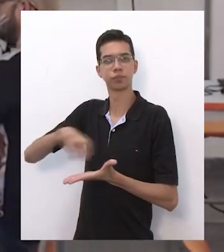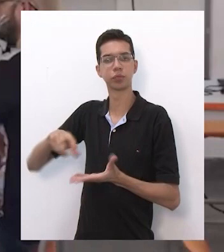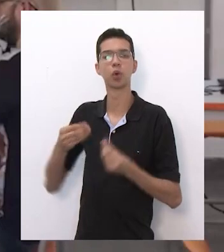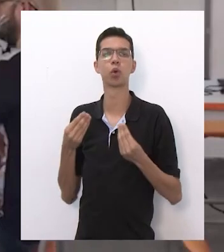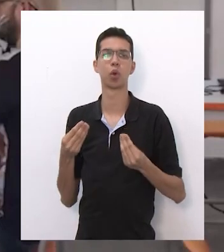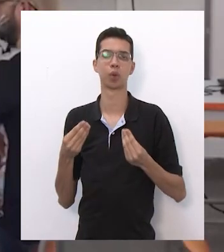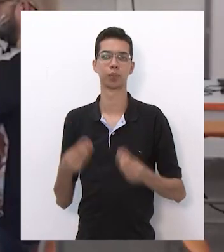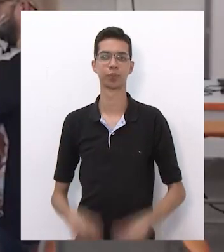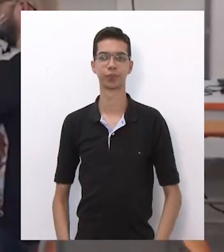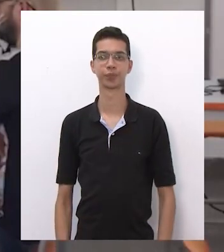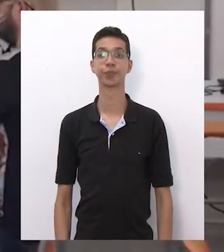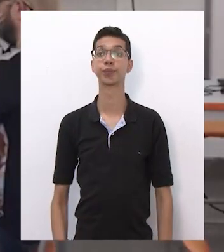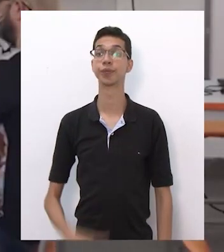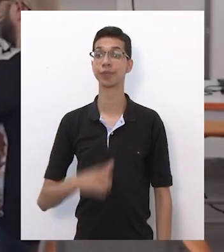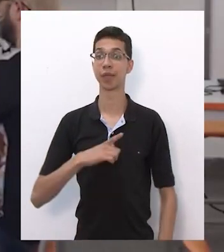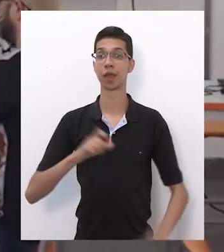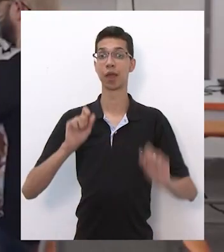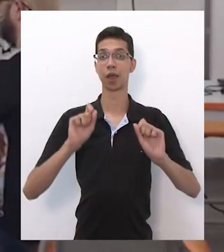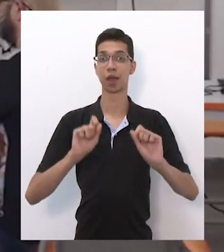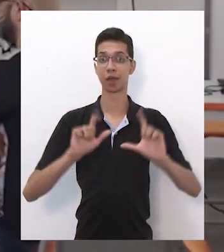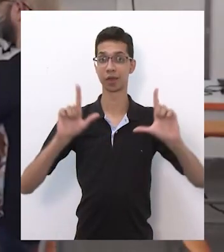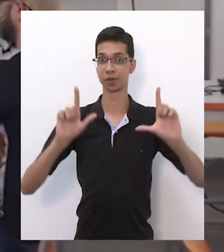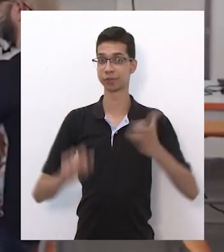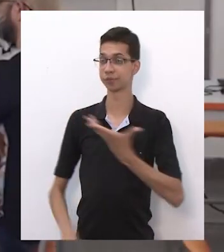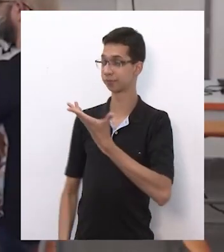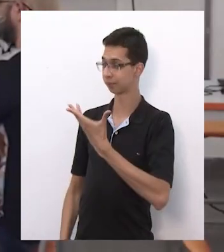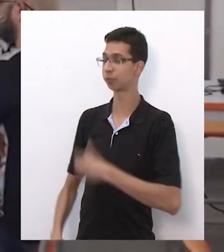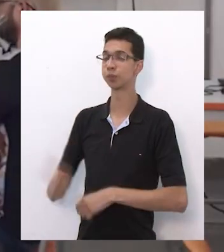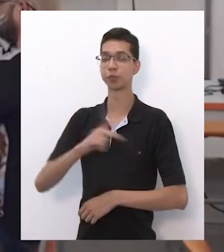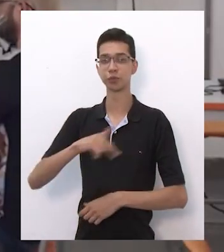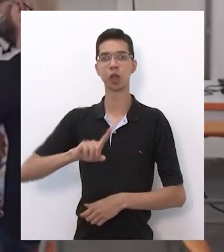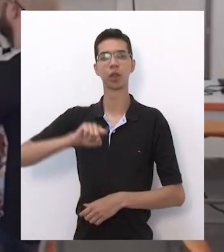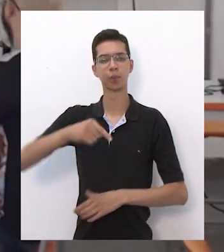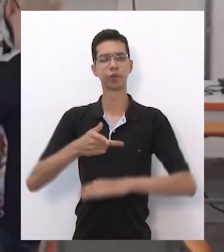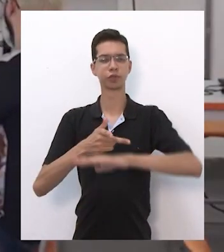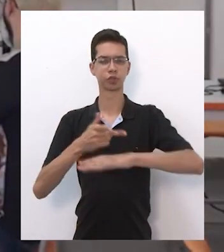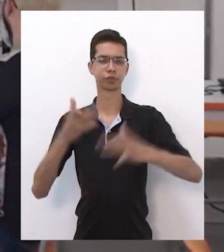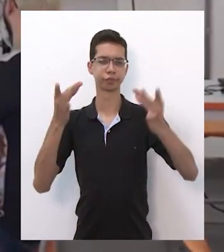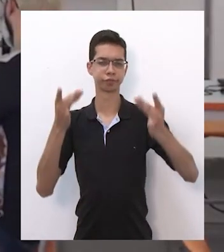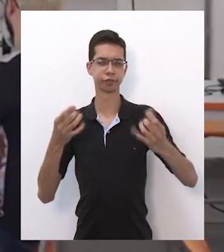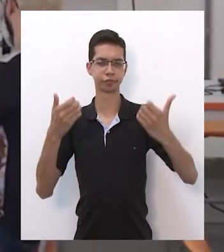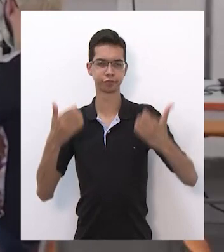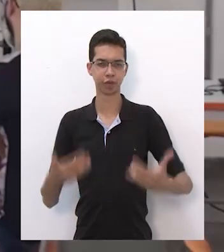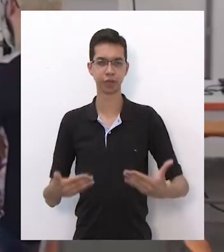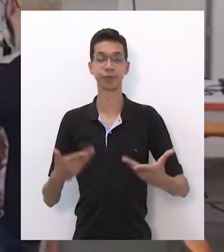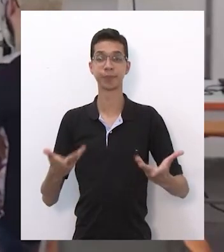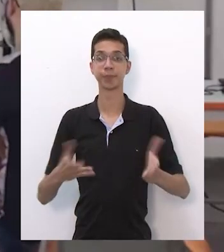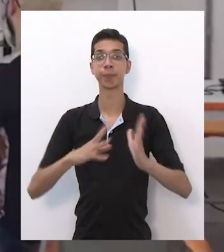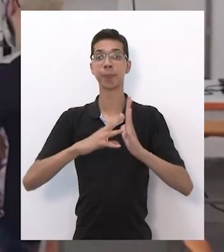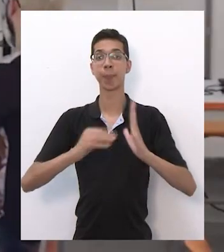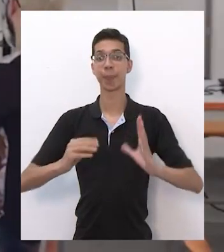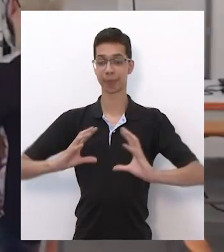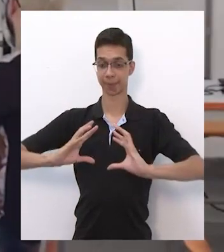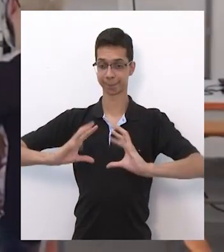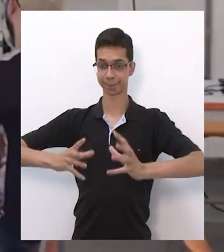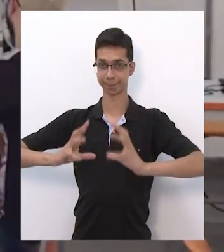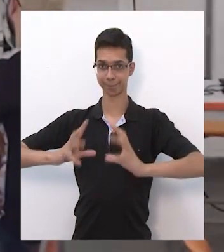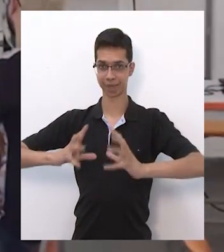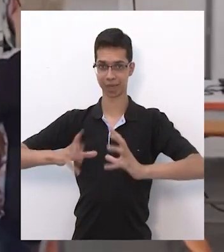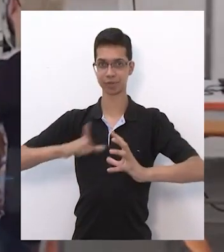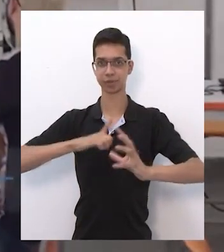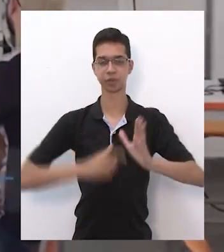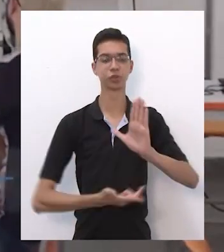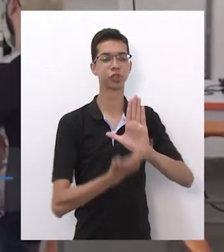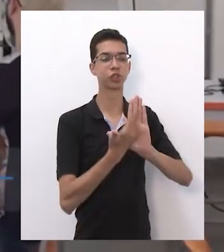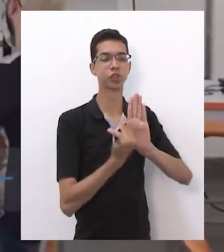dar um tutorial rápido para vocês saberem. Após a gente prototipar essa peça, a gente desenhar essa peça no